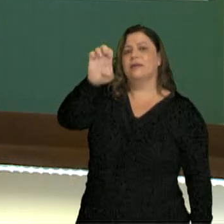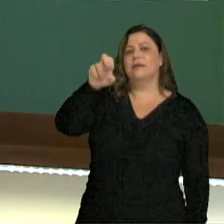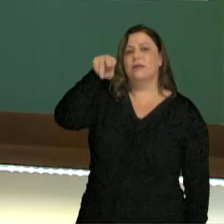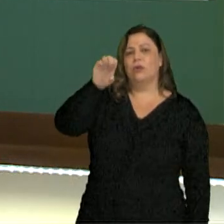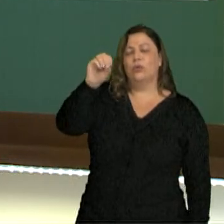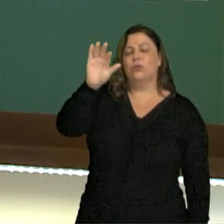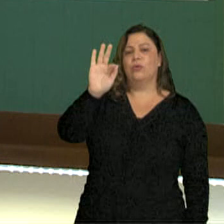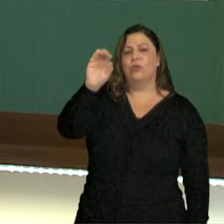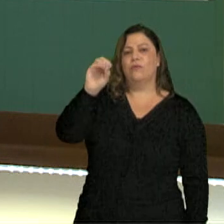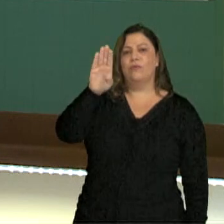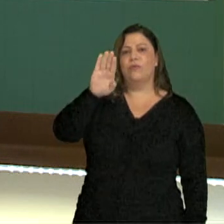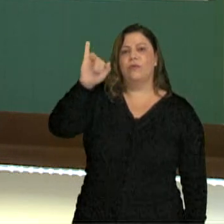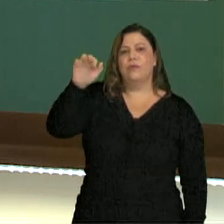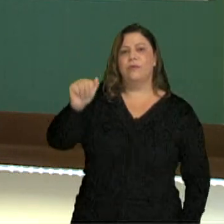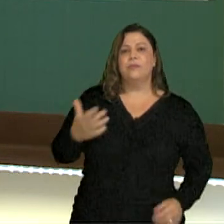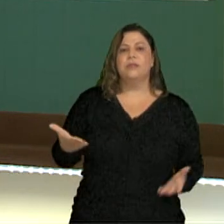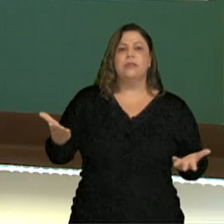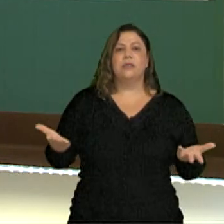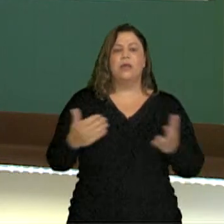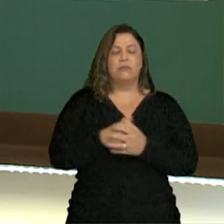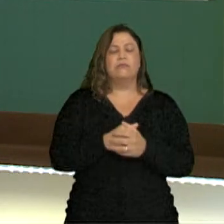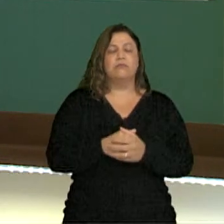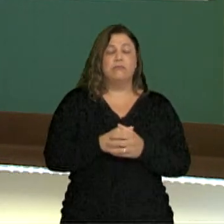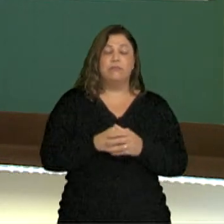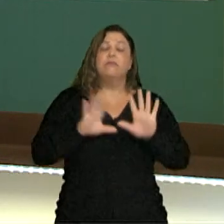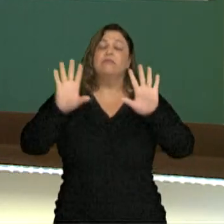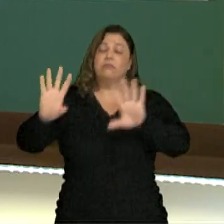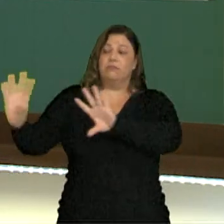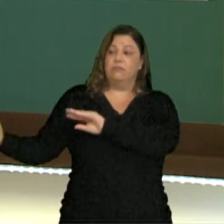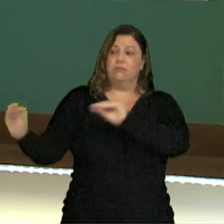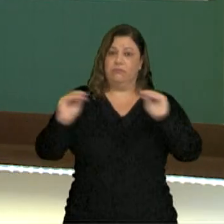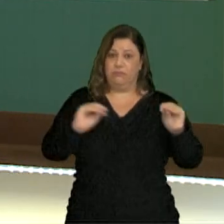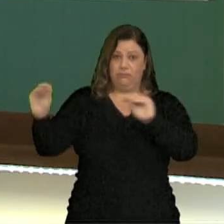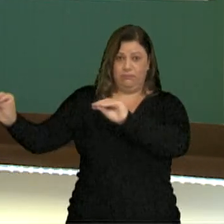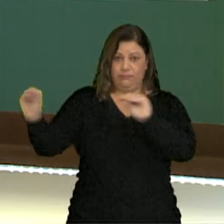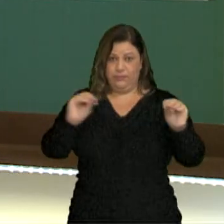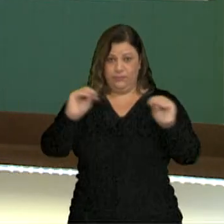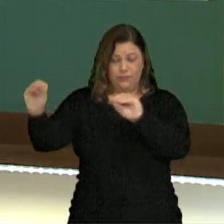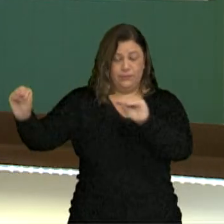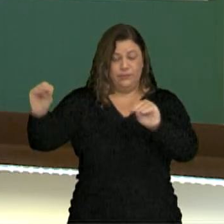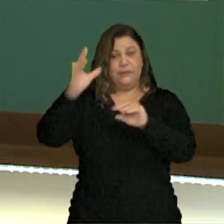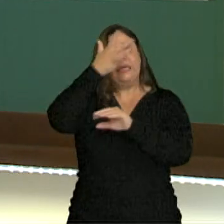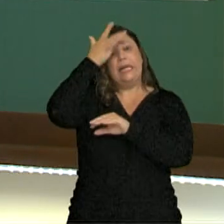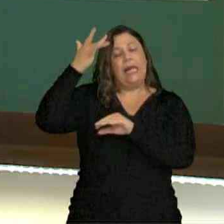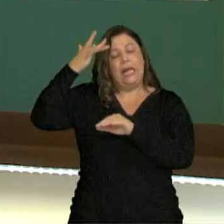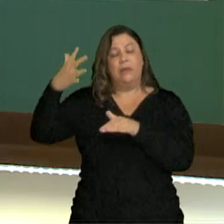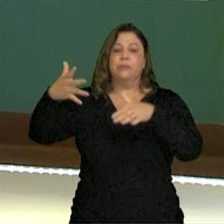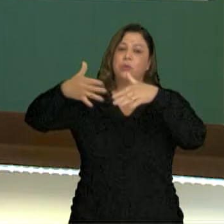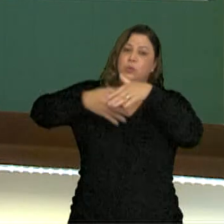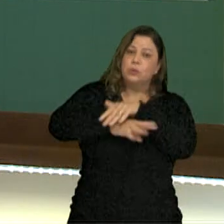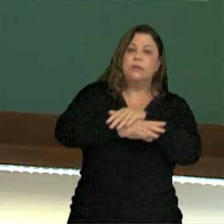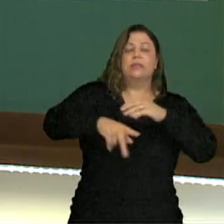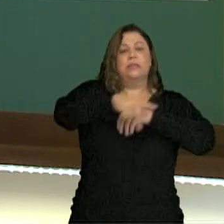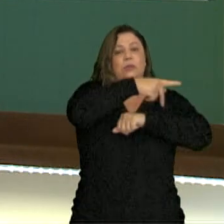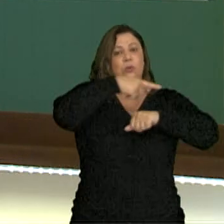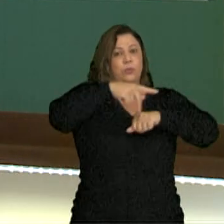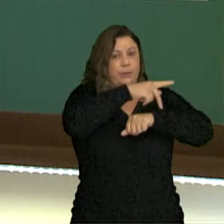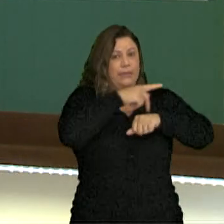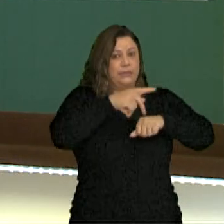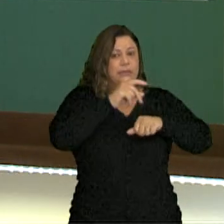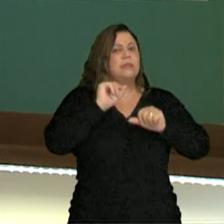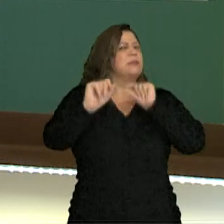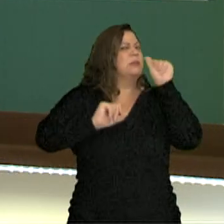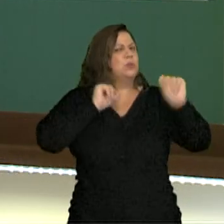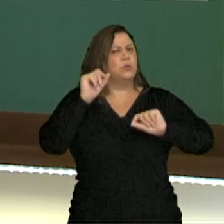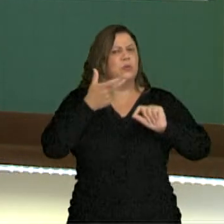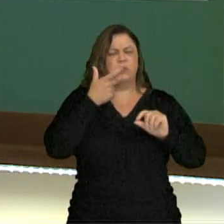xenofobia? Dentro desse deslocamento, tá, existem as pessoas que vão entrar lá no outro país e os que vão falar